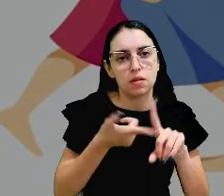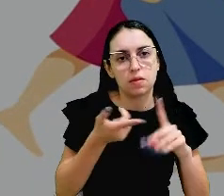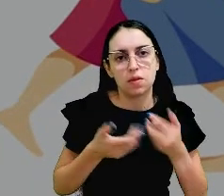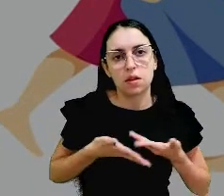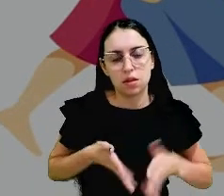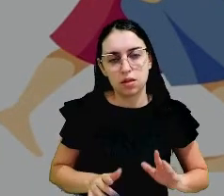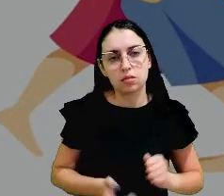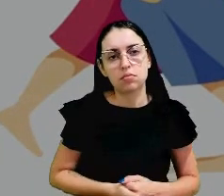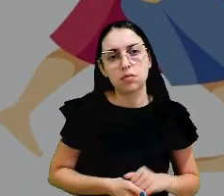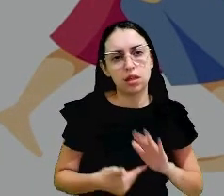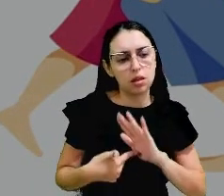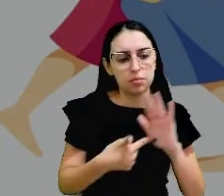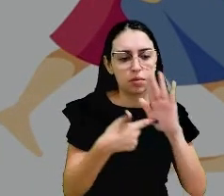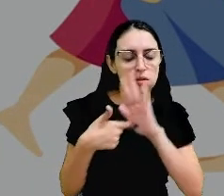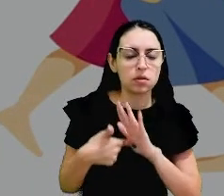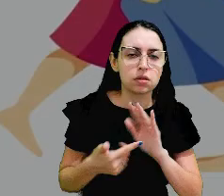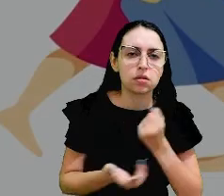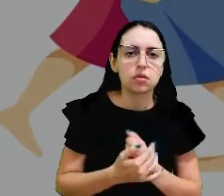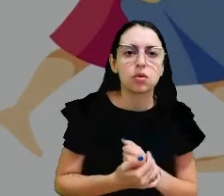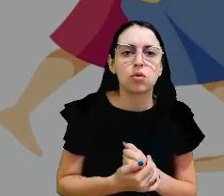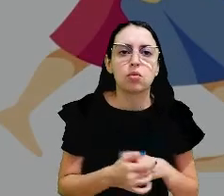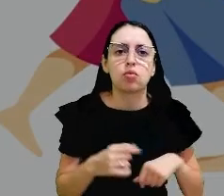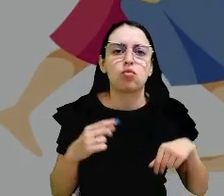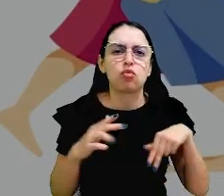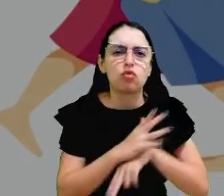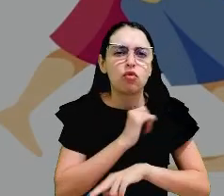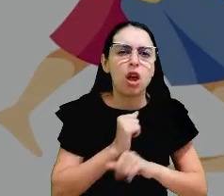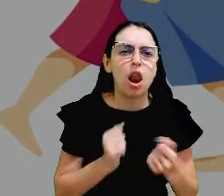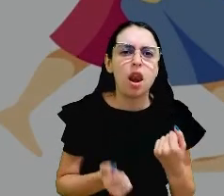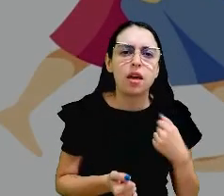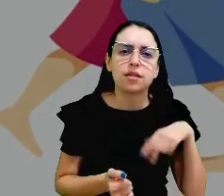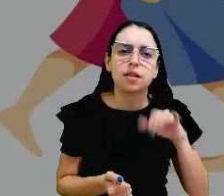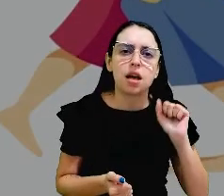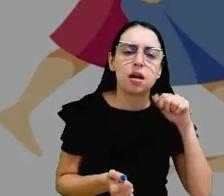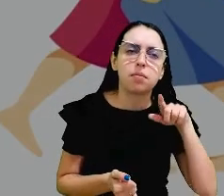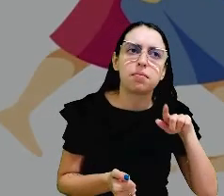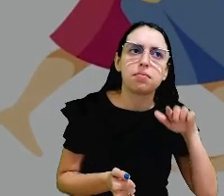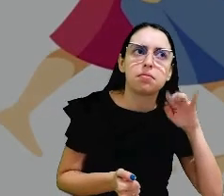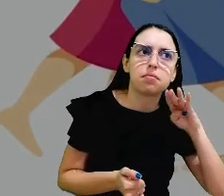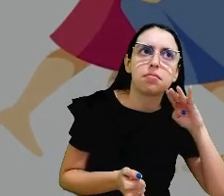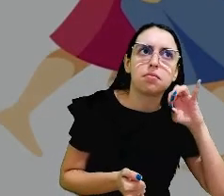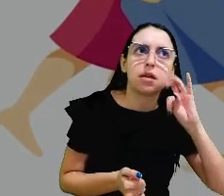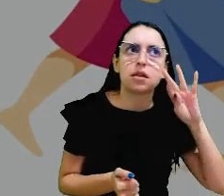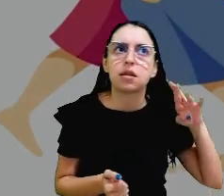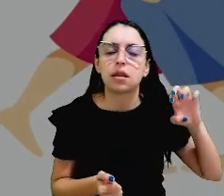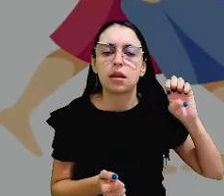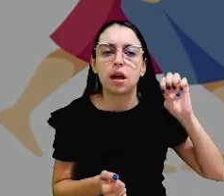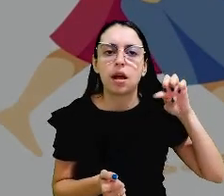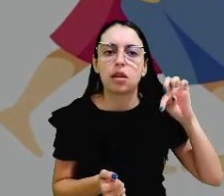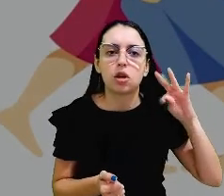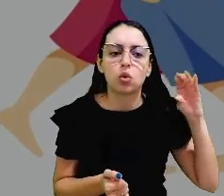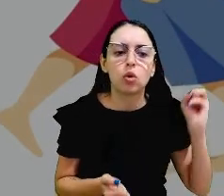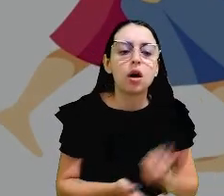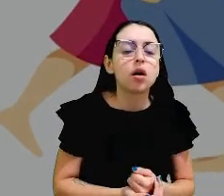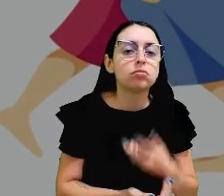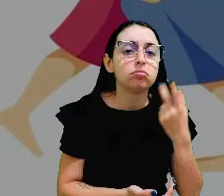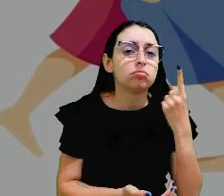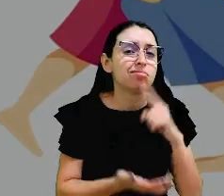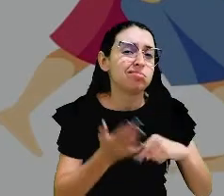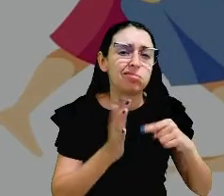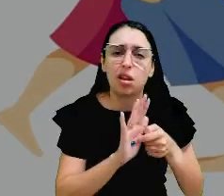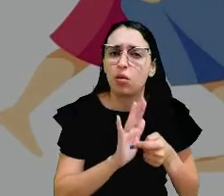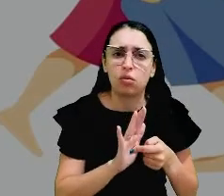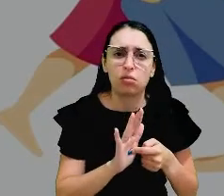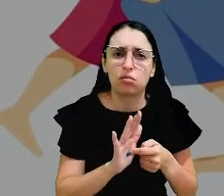que caracterizam a violência obstétrica, os procedimentos dolorosos, sem consentimento da gestante, a recusa